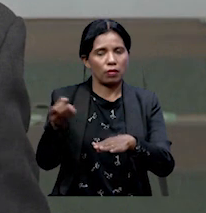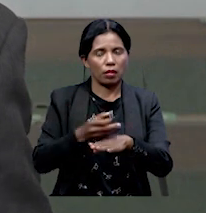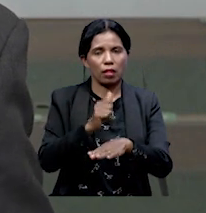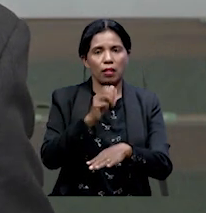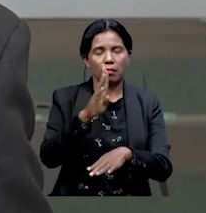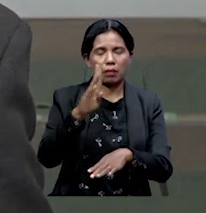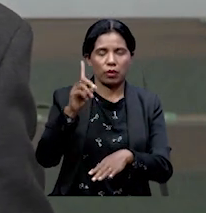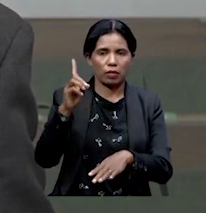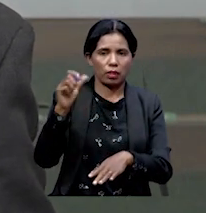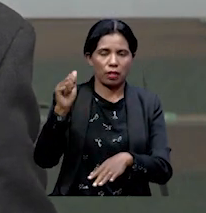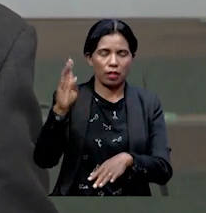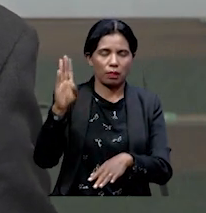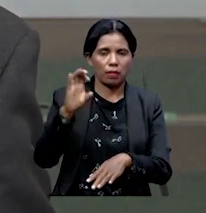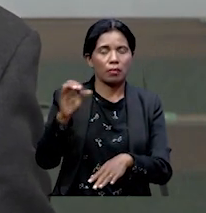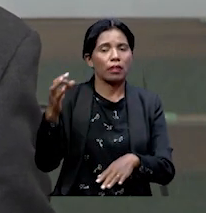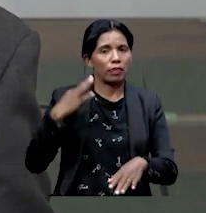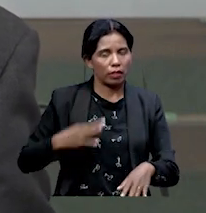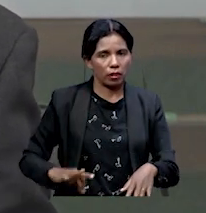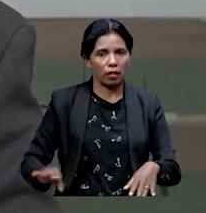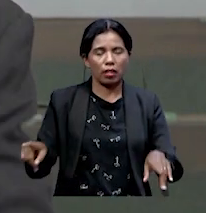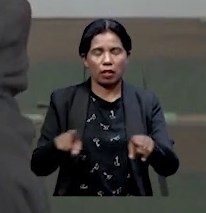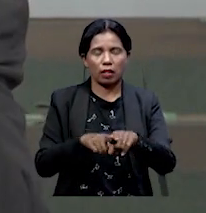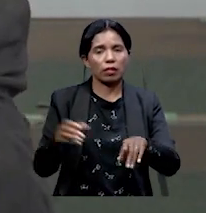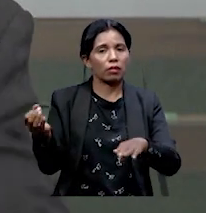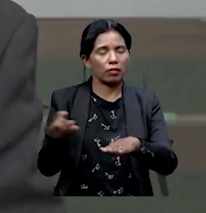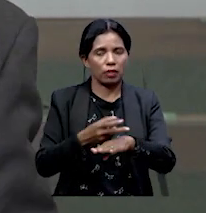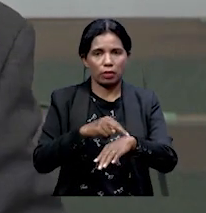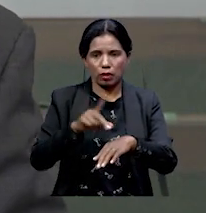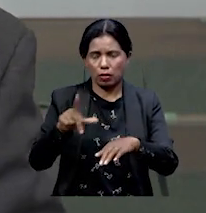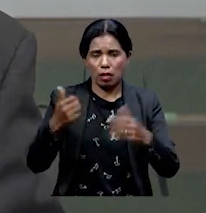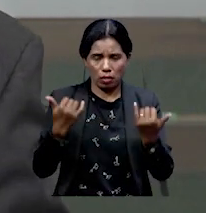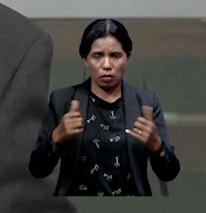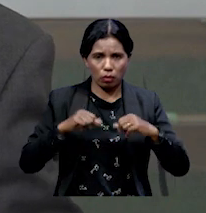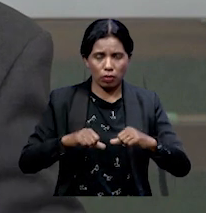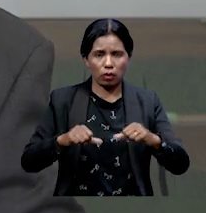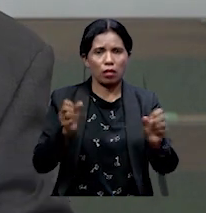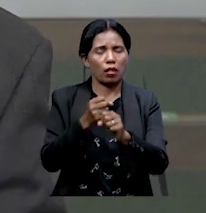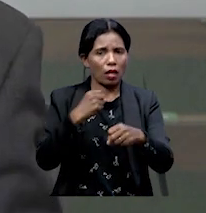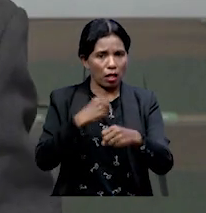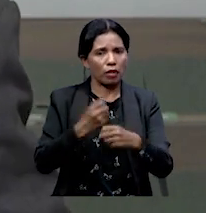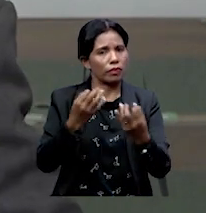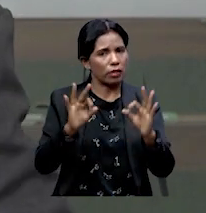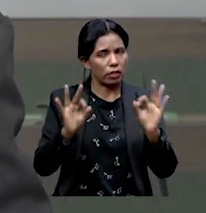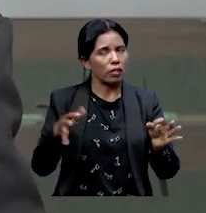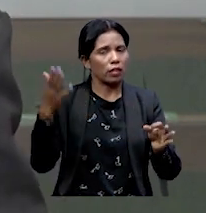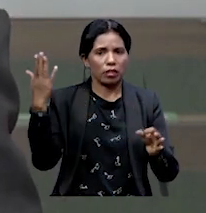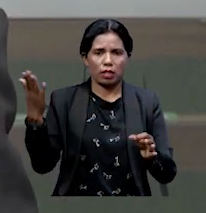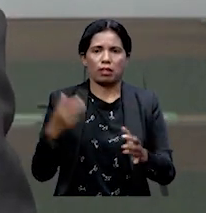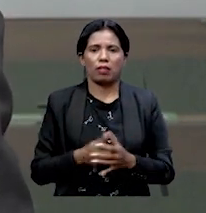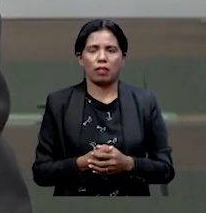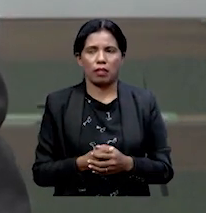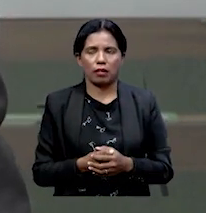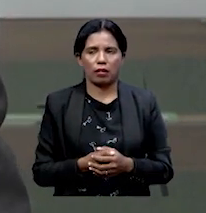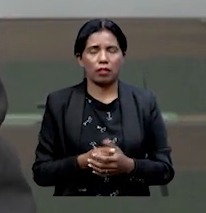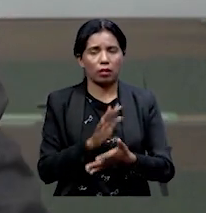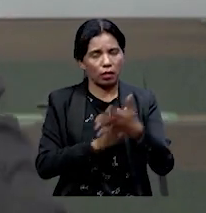a fraternidade humana. Sai o documento nacional que agora foi na lança-teona e a